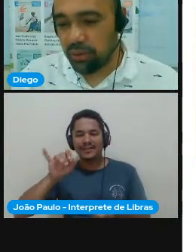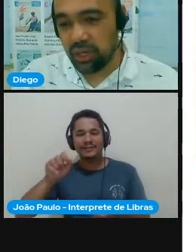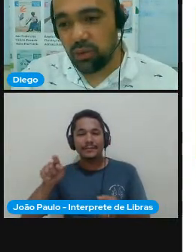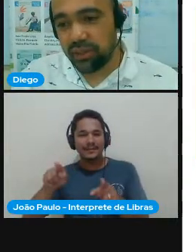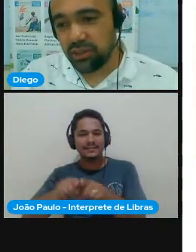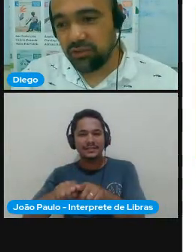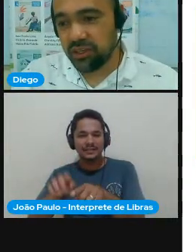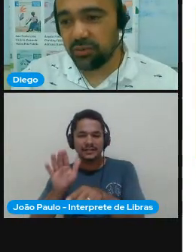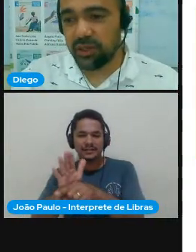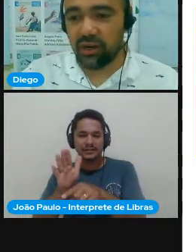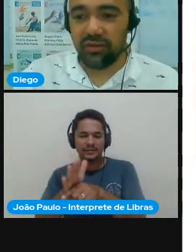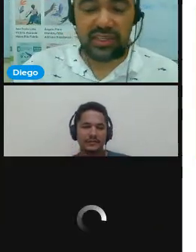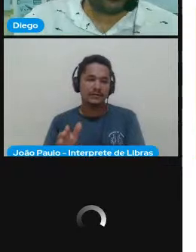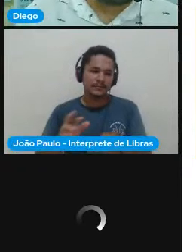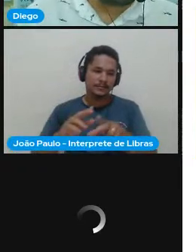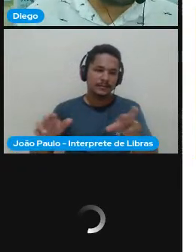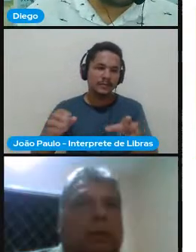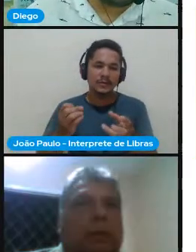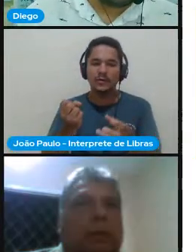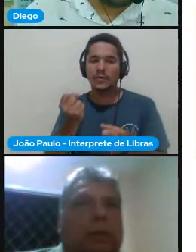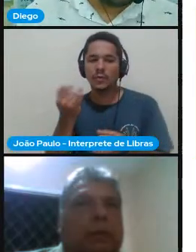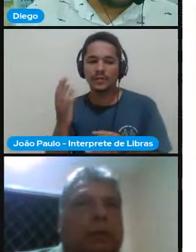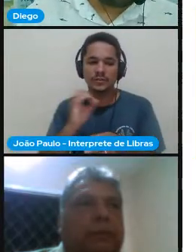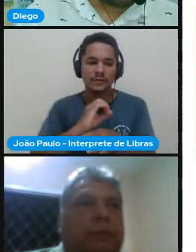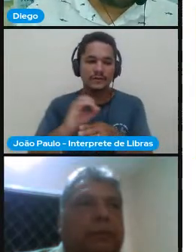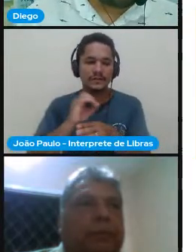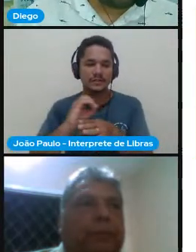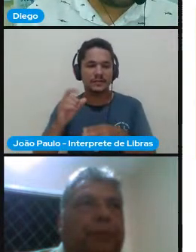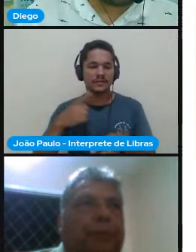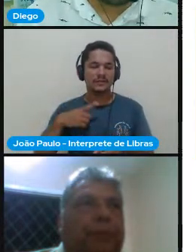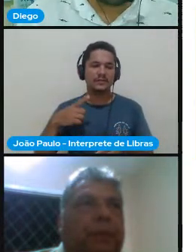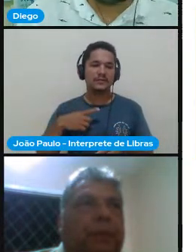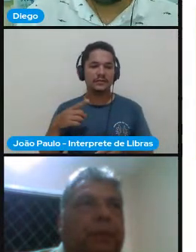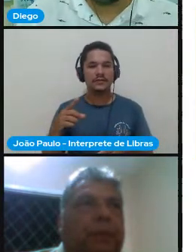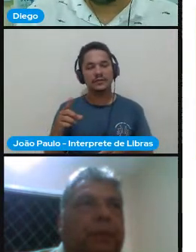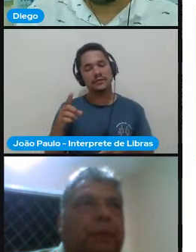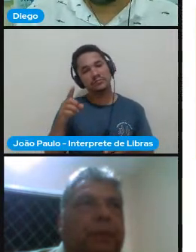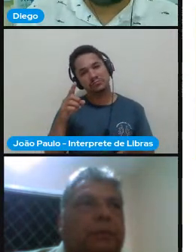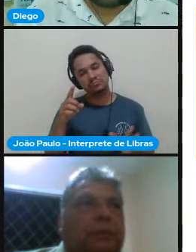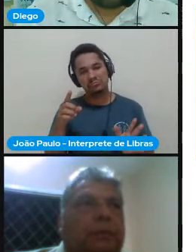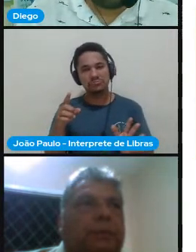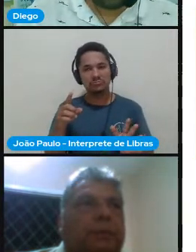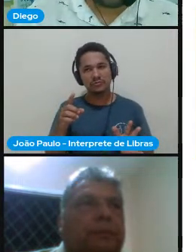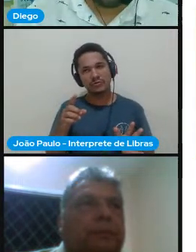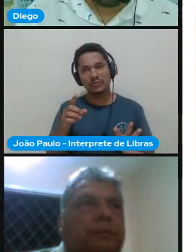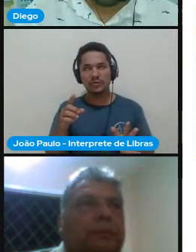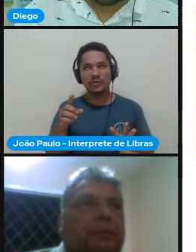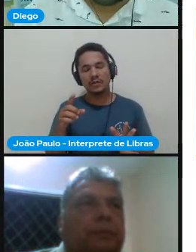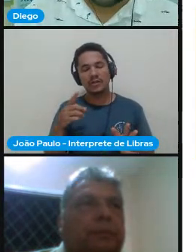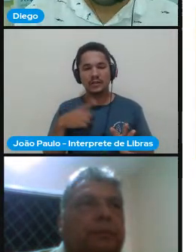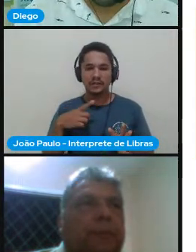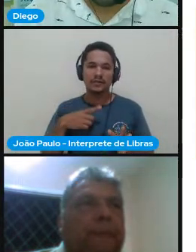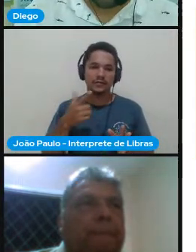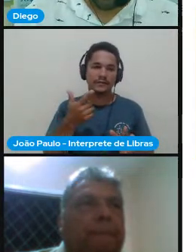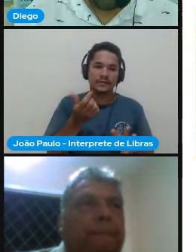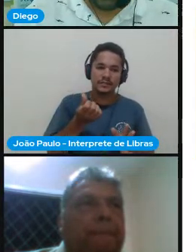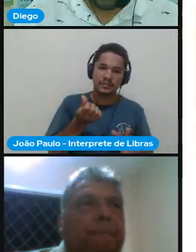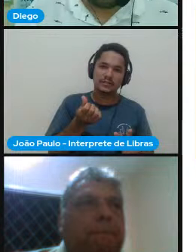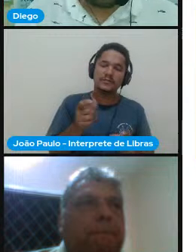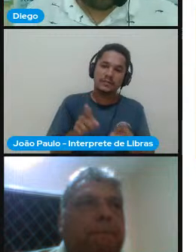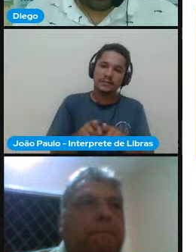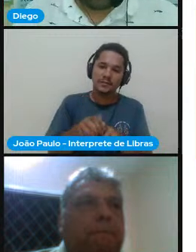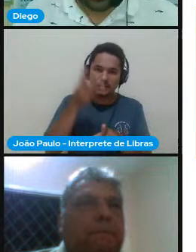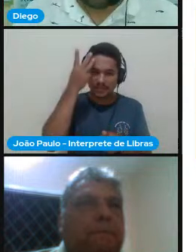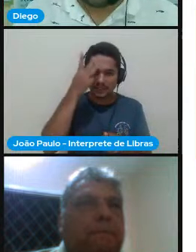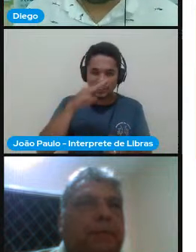Estão perguntando quantas oficinas poderão fazer dia 26. Não só no dia 26, mas todos os 3 dias, cada turma,